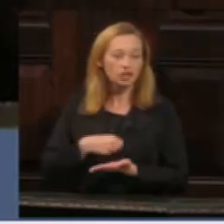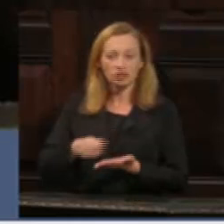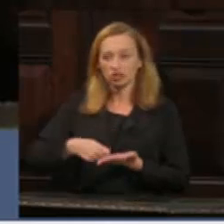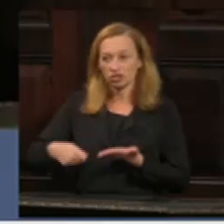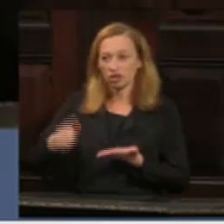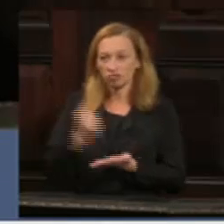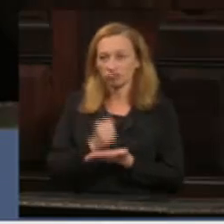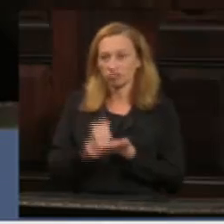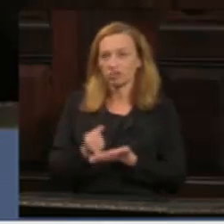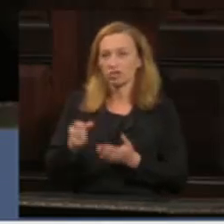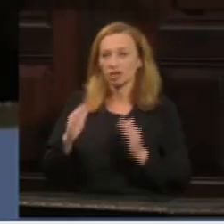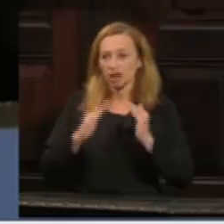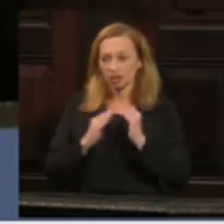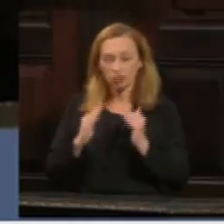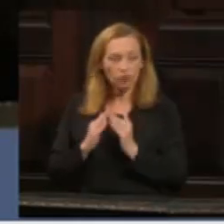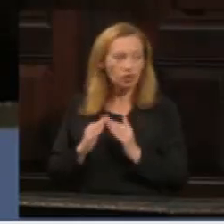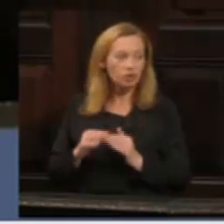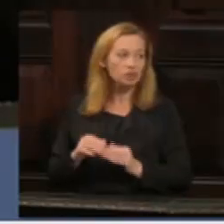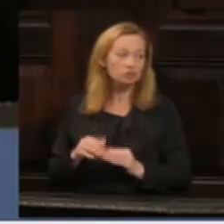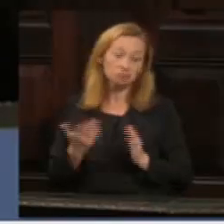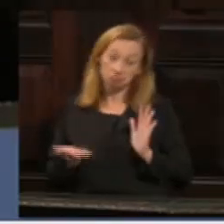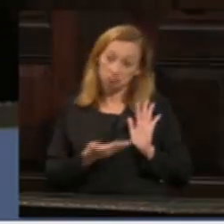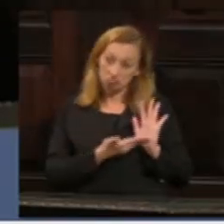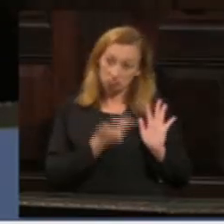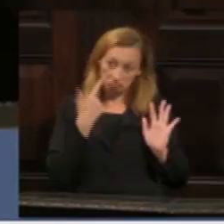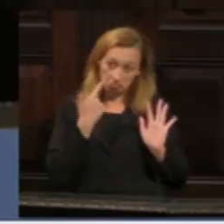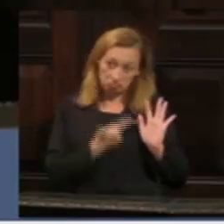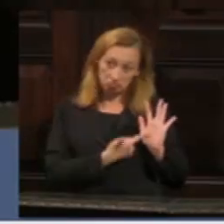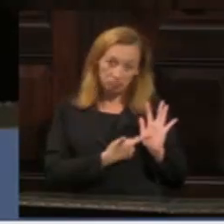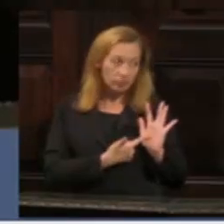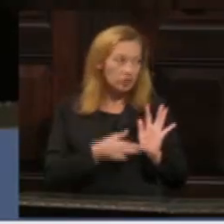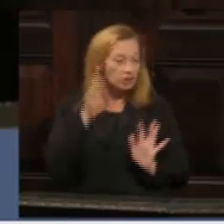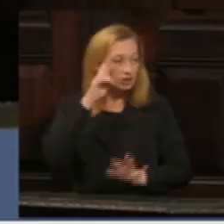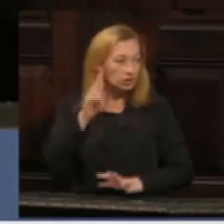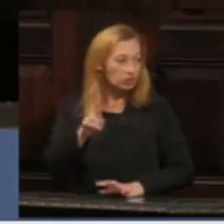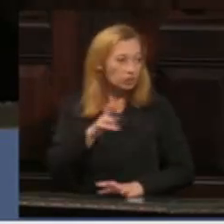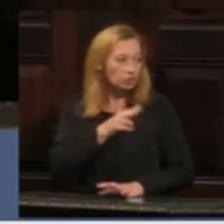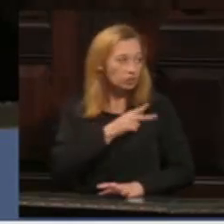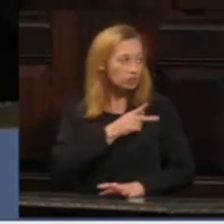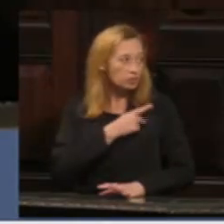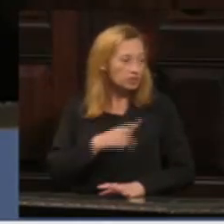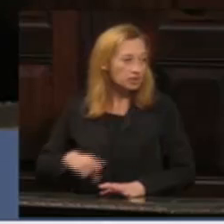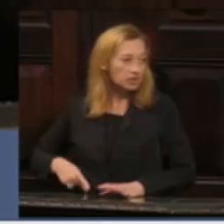sexto ofício. Então, esta, senhor presidente, será a minha Bíblia,